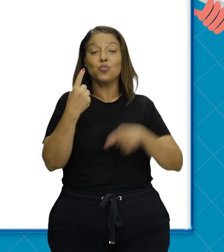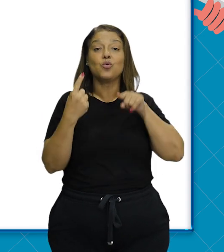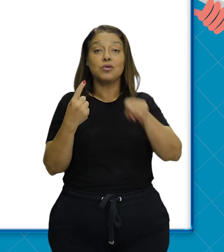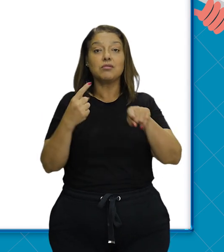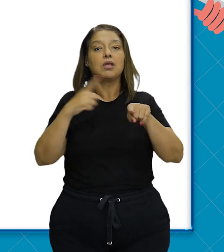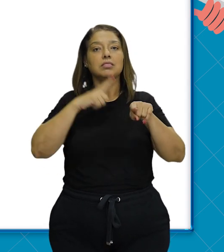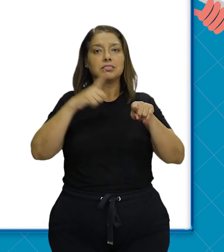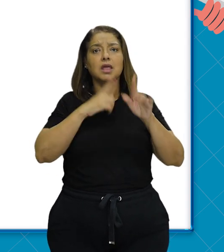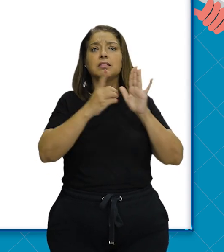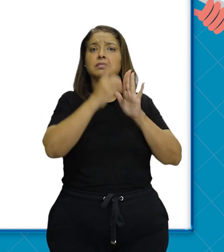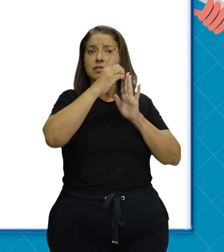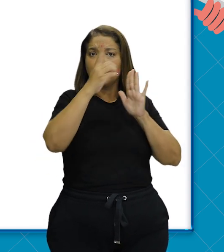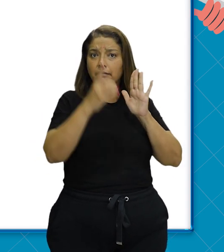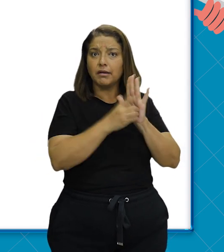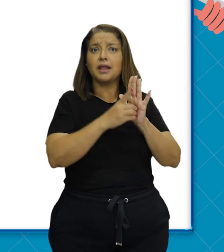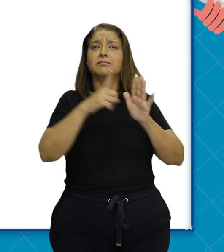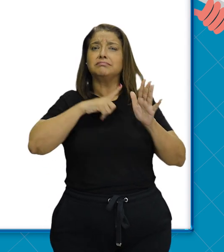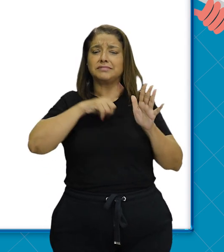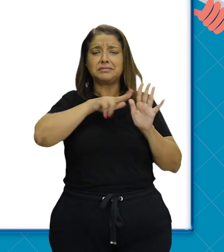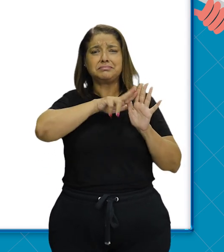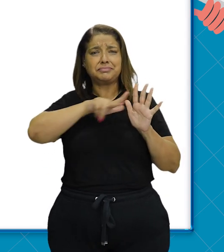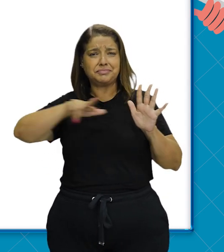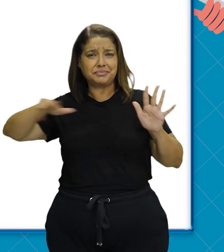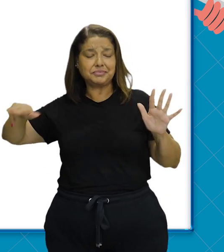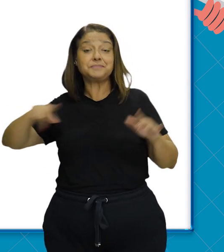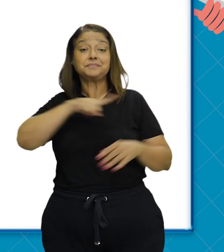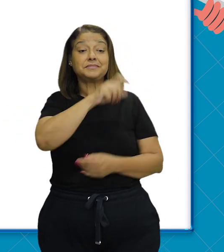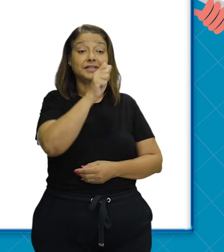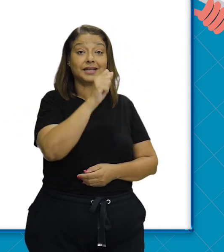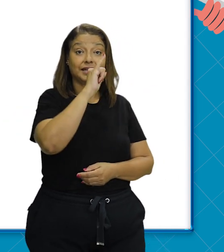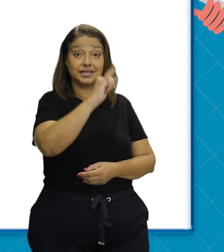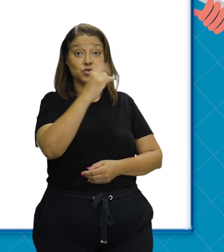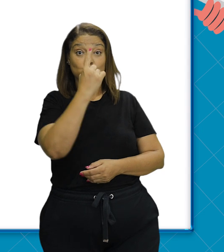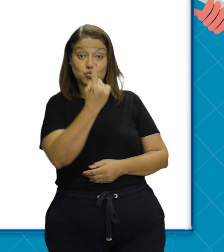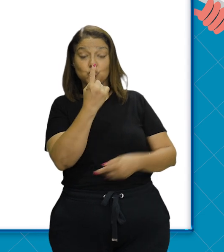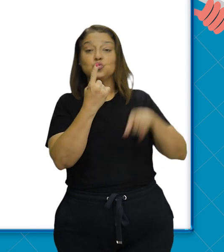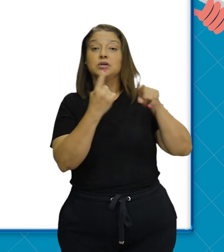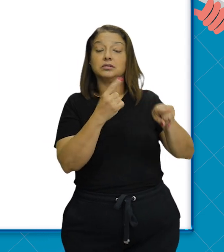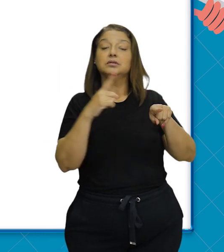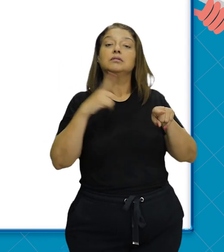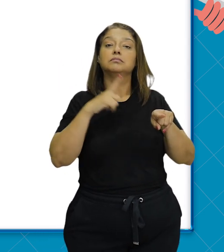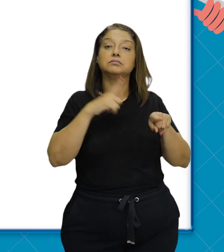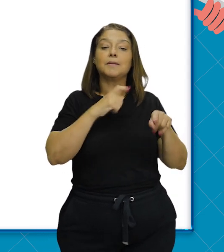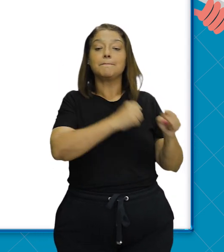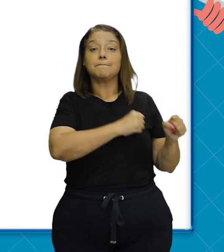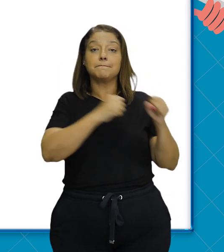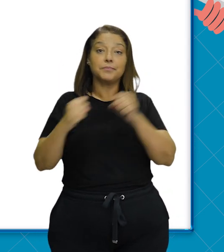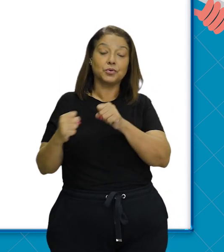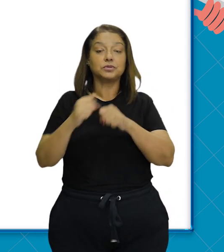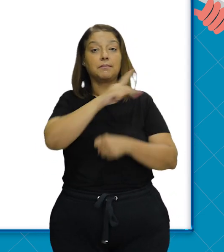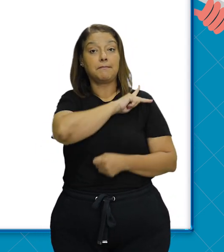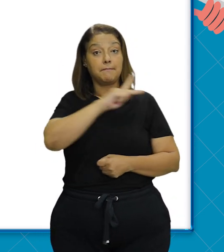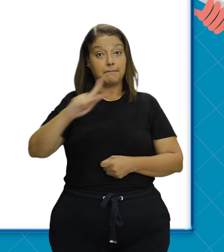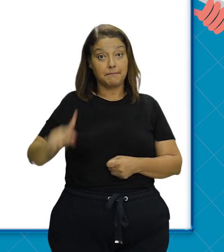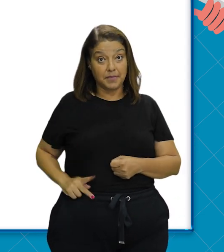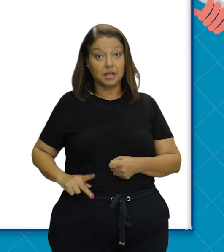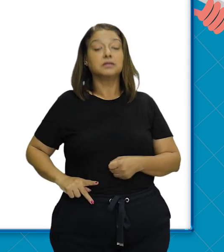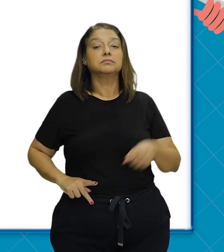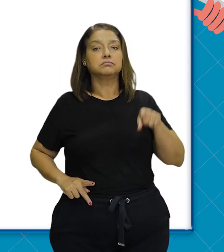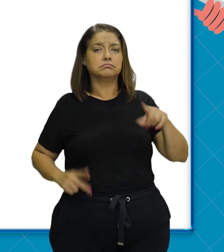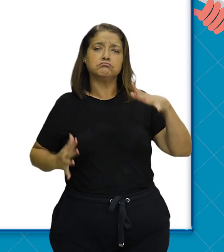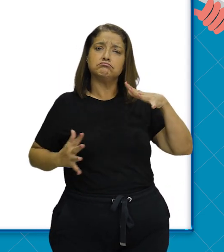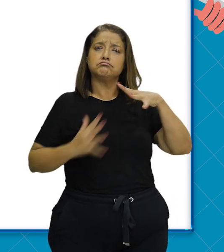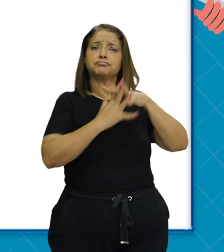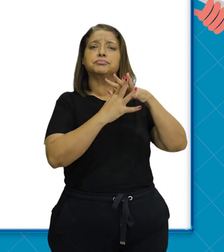primeiro decreto de muitos que estavam por vir. O AI-1, entre outras medidas, deu poderes máximos ao presidente,